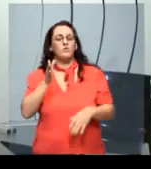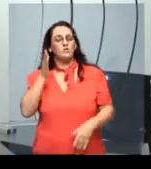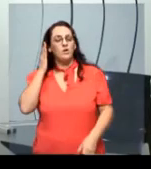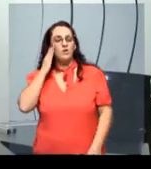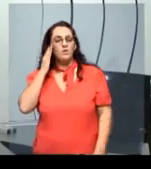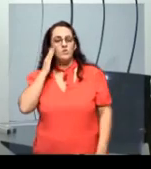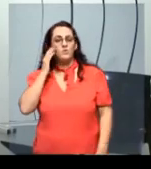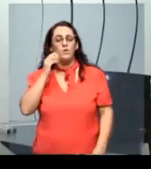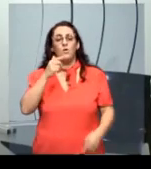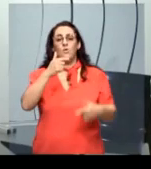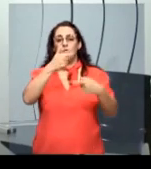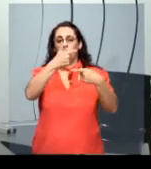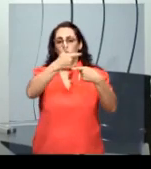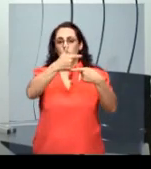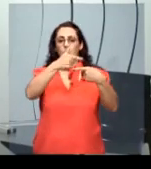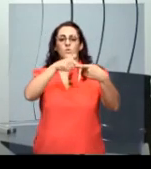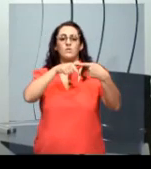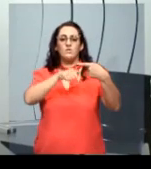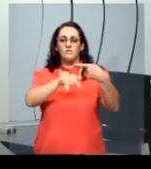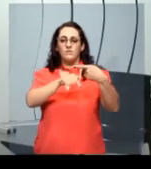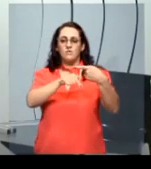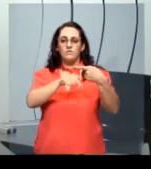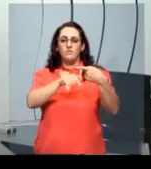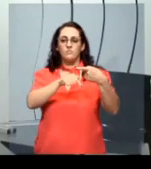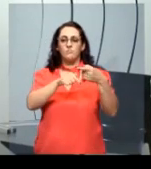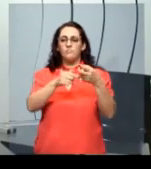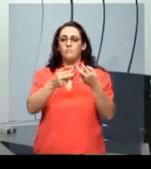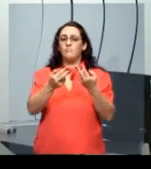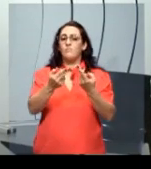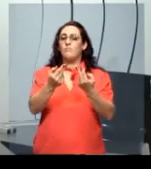a aproximadamente